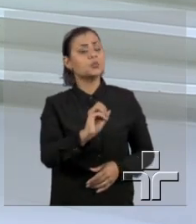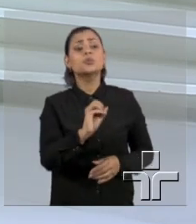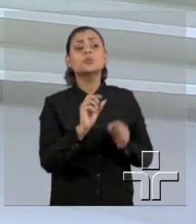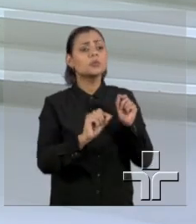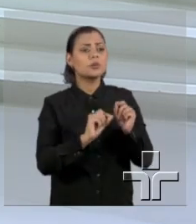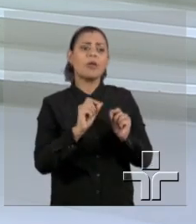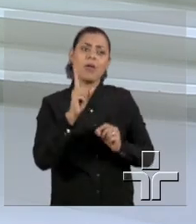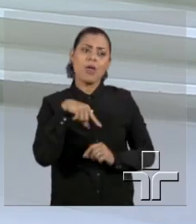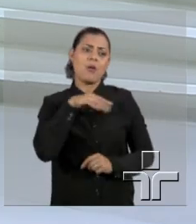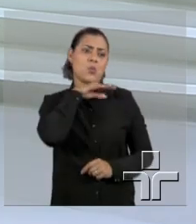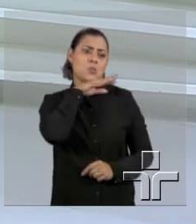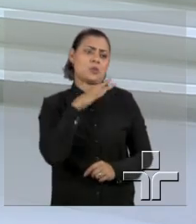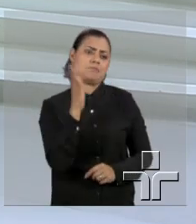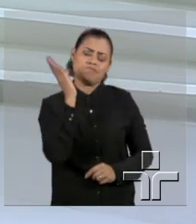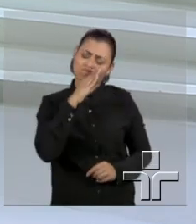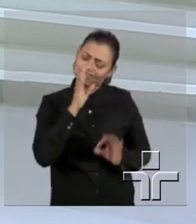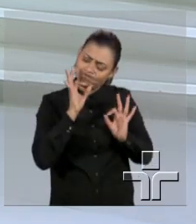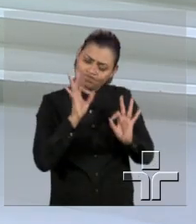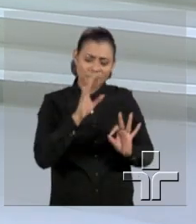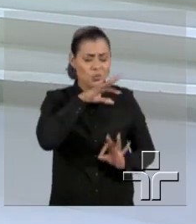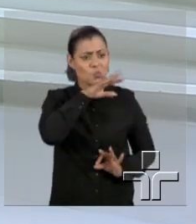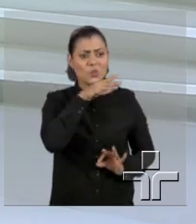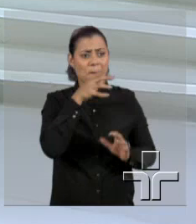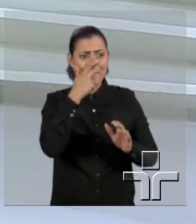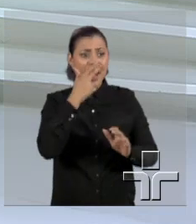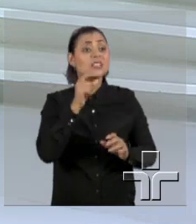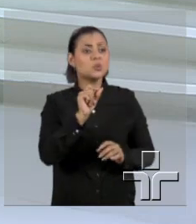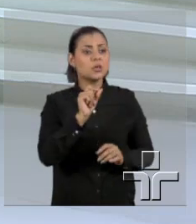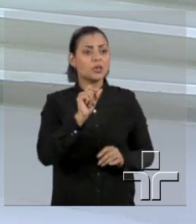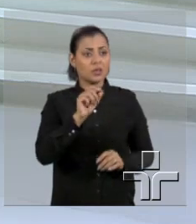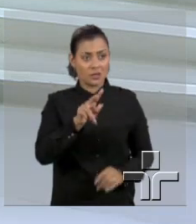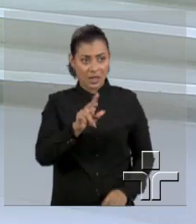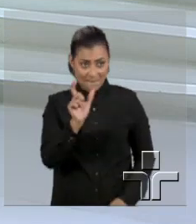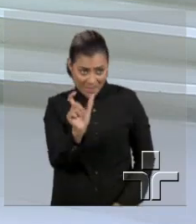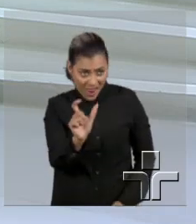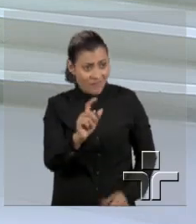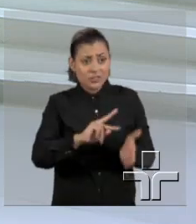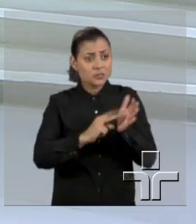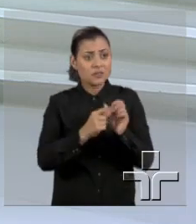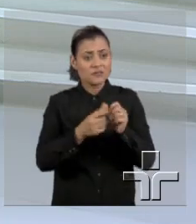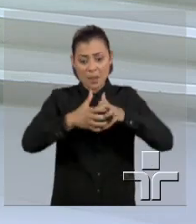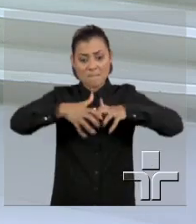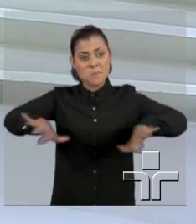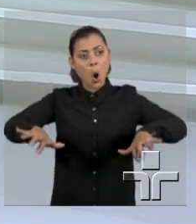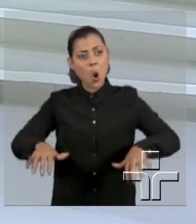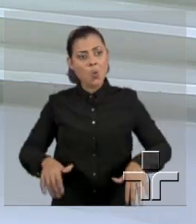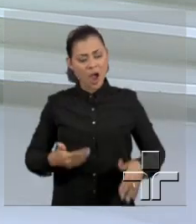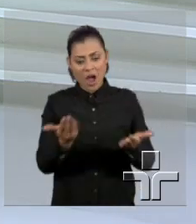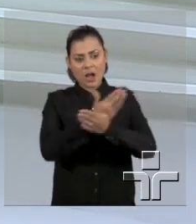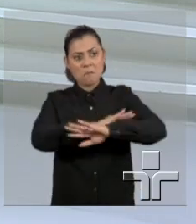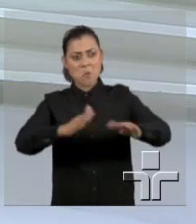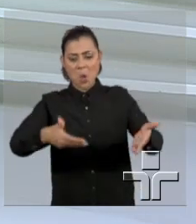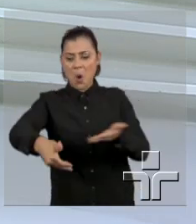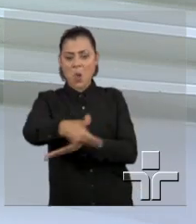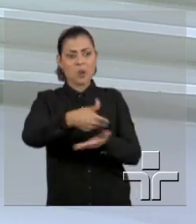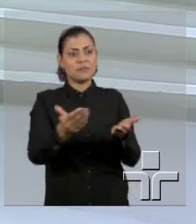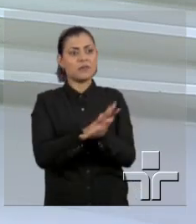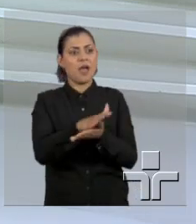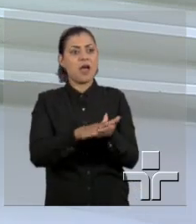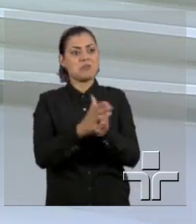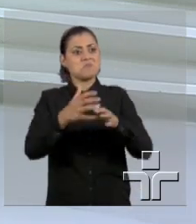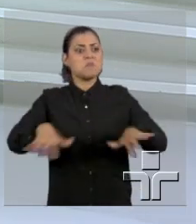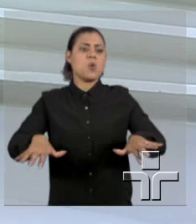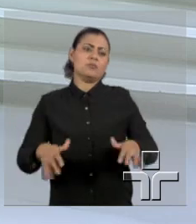grave de separação, de corte de diálogo entre